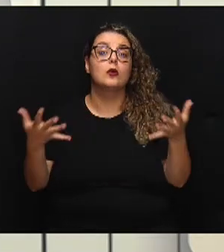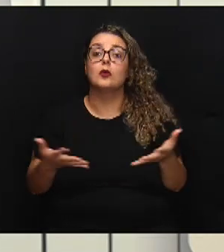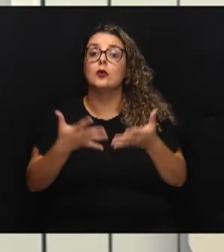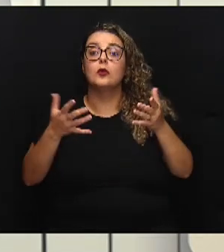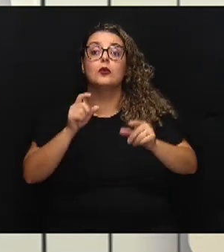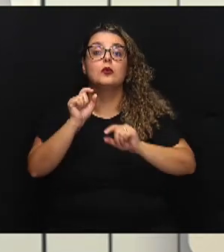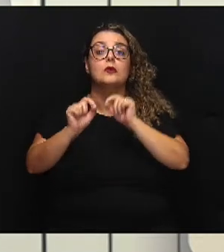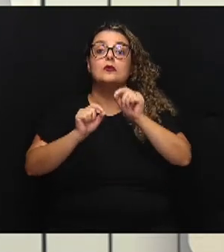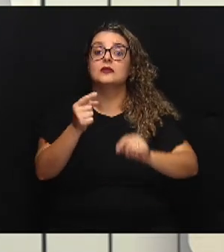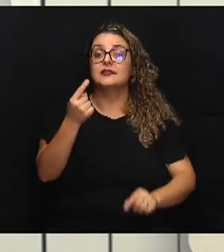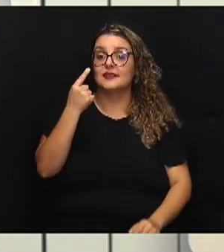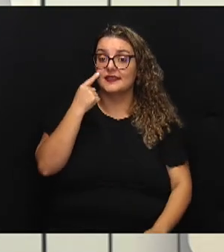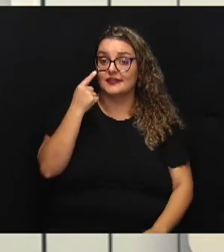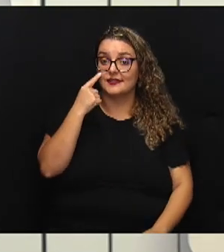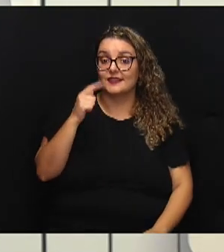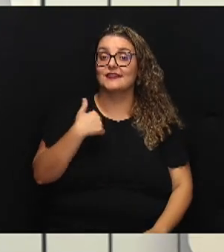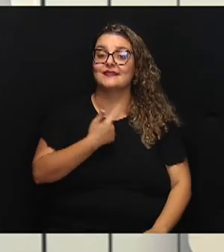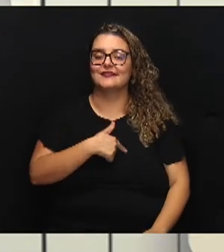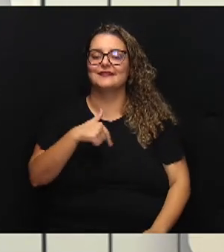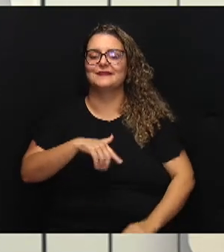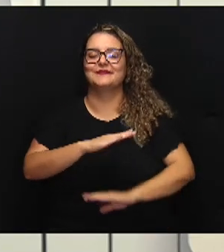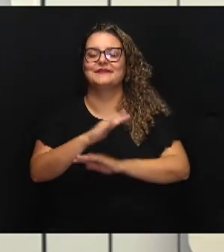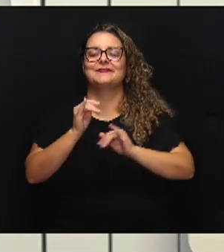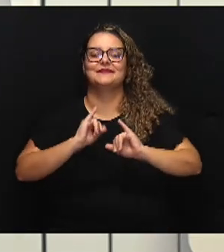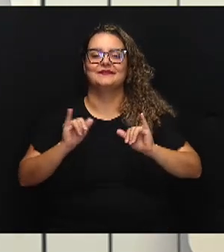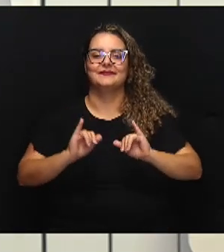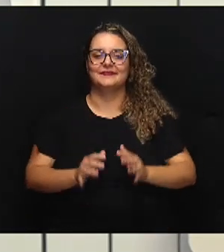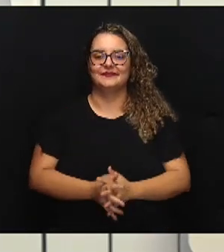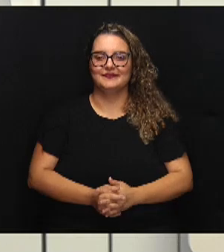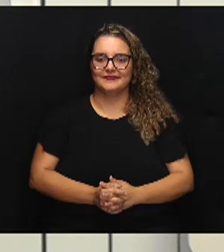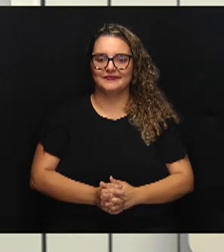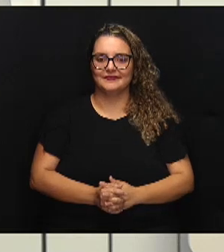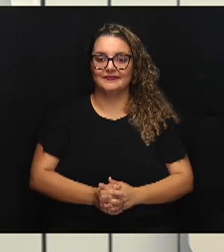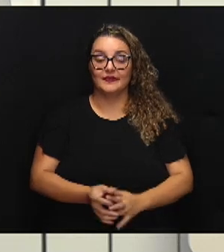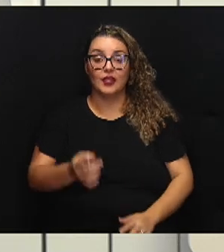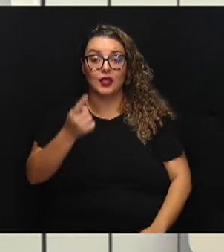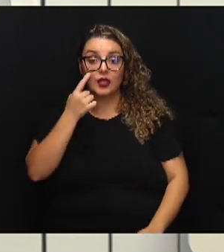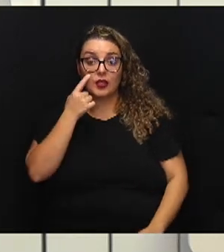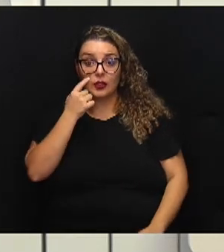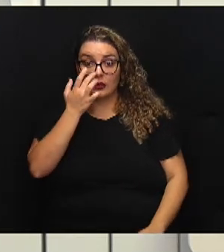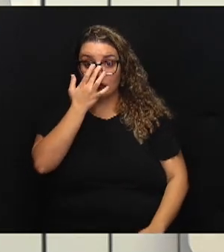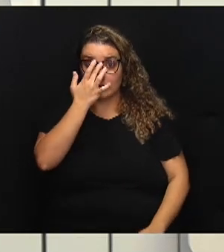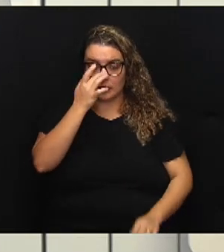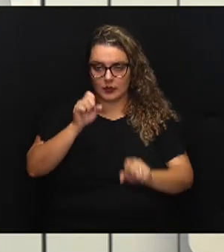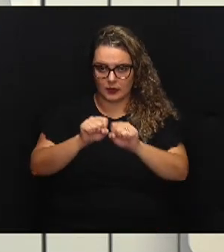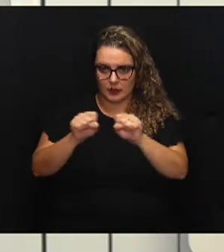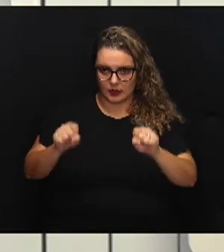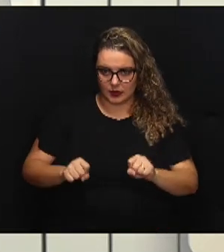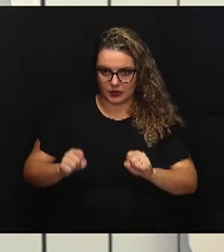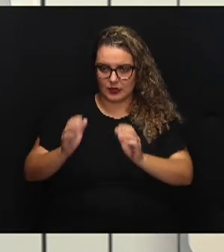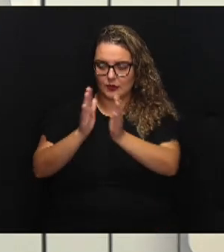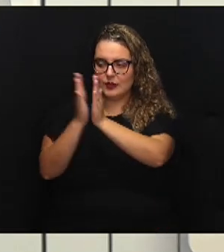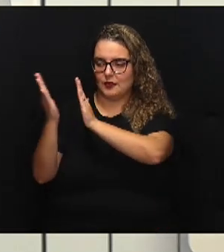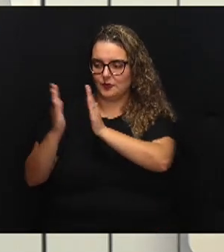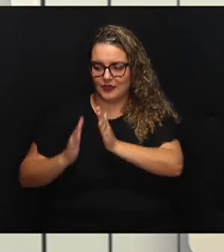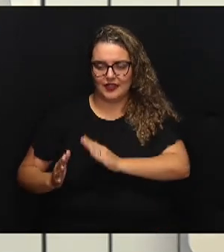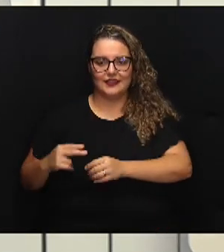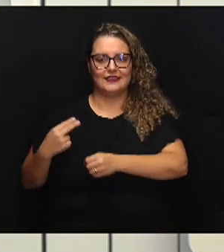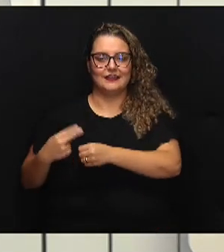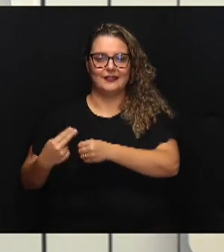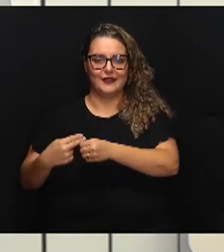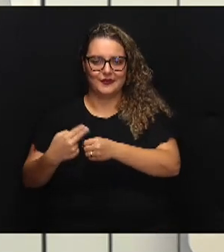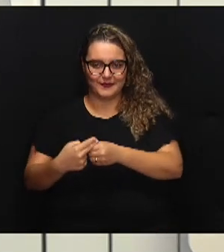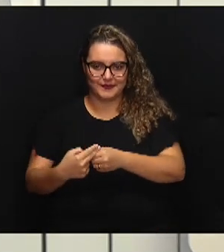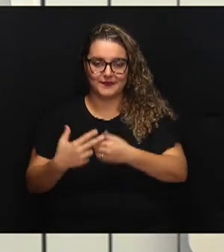construtiva, o que você quer assistir aqui no nosso telejornal. E olha só, o sistema de bibliotecas da Unicamp